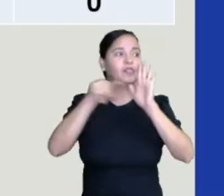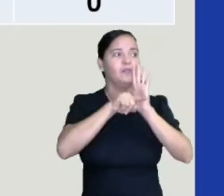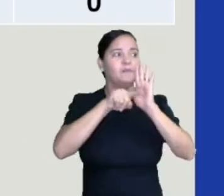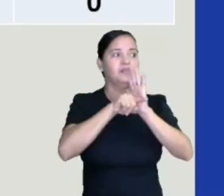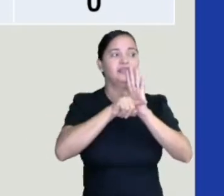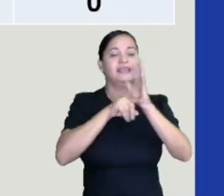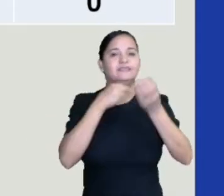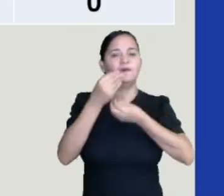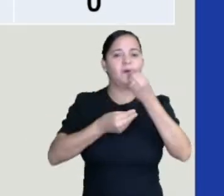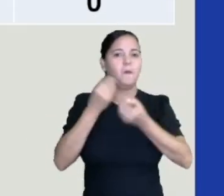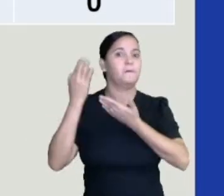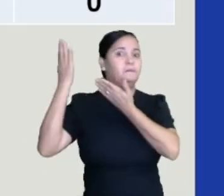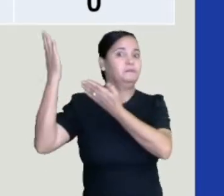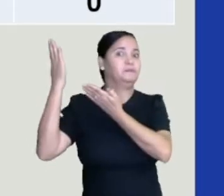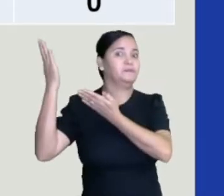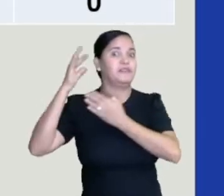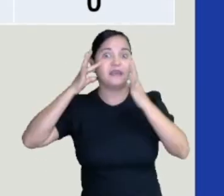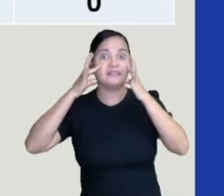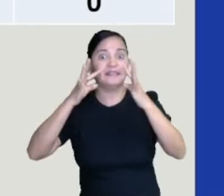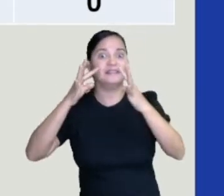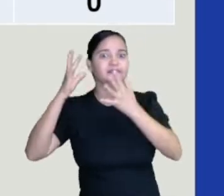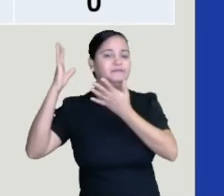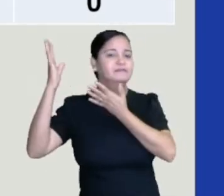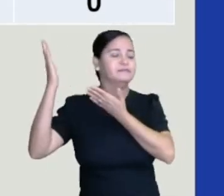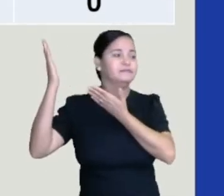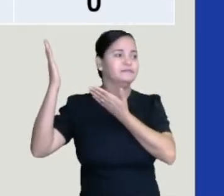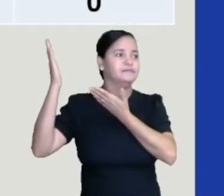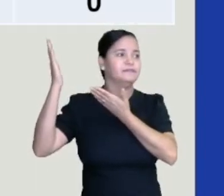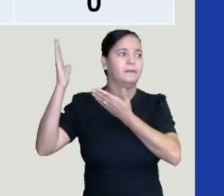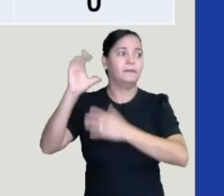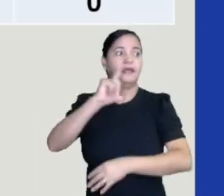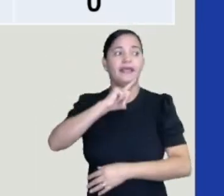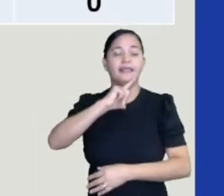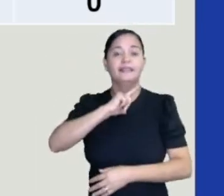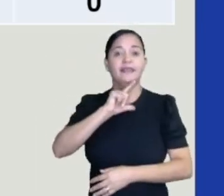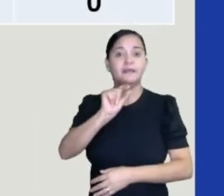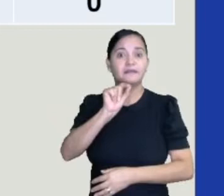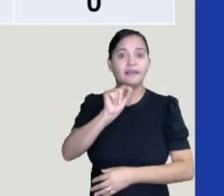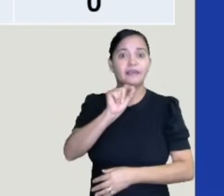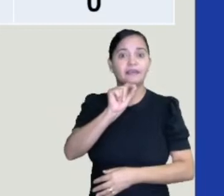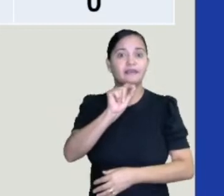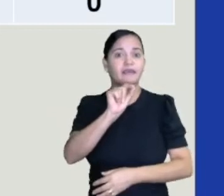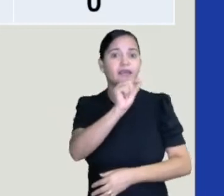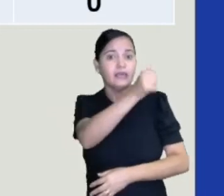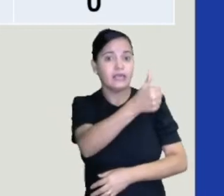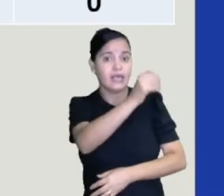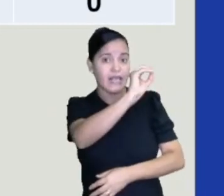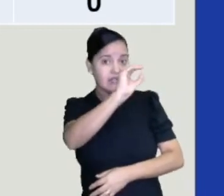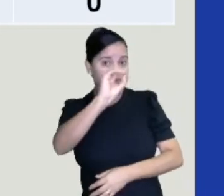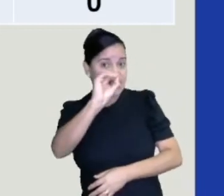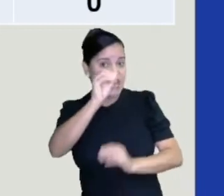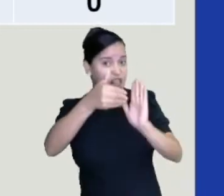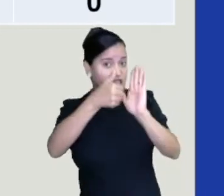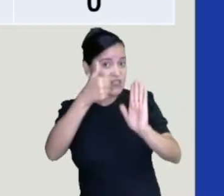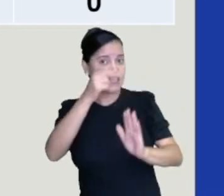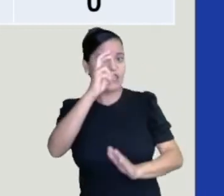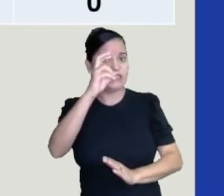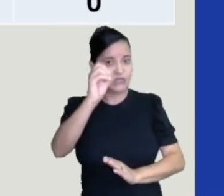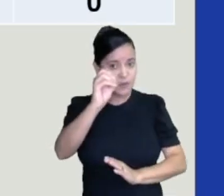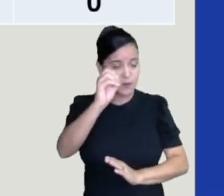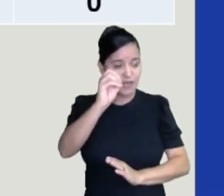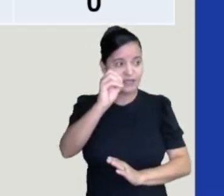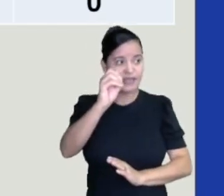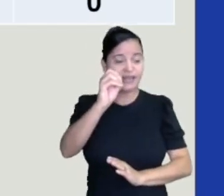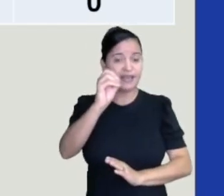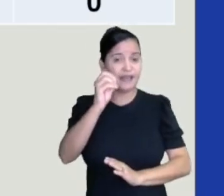lugar? Pode sim, presta bem atenção aqui. Só que agora eu tenho quem? 100 e vou retirar quanto? 50.